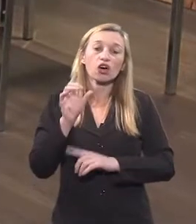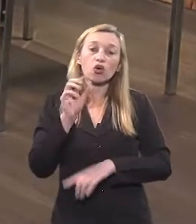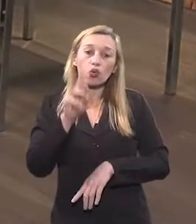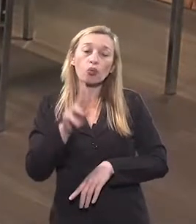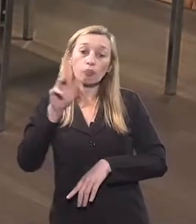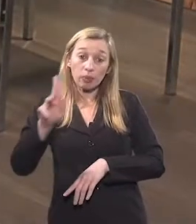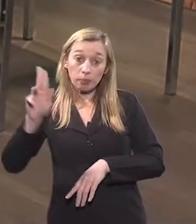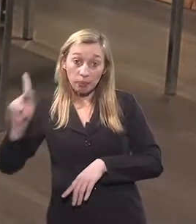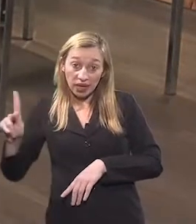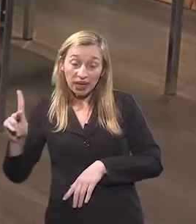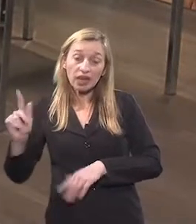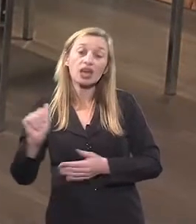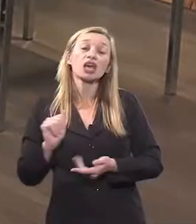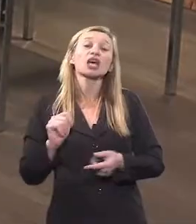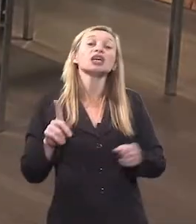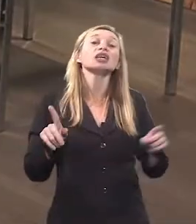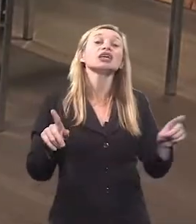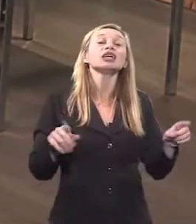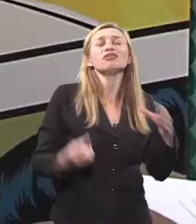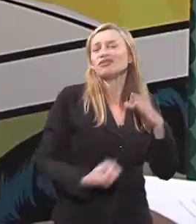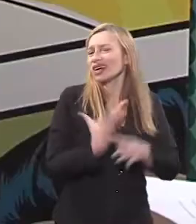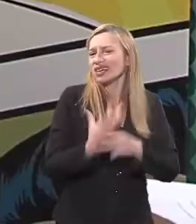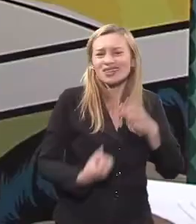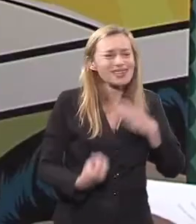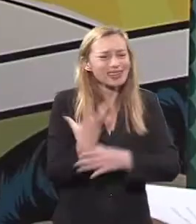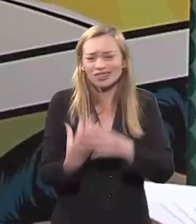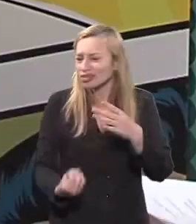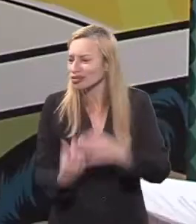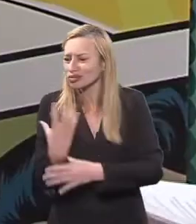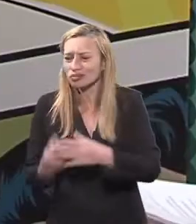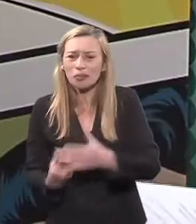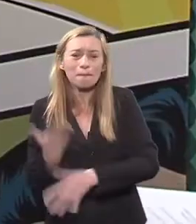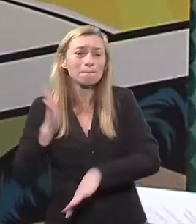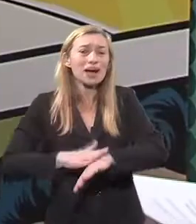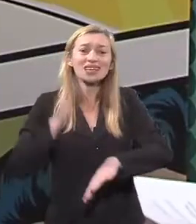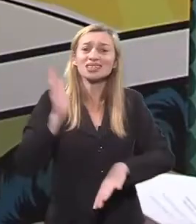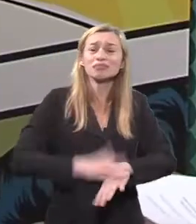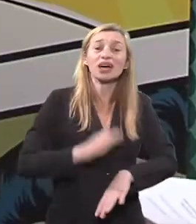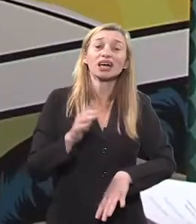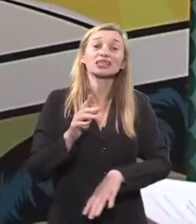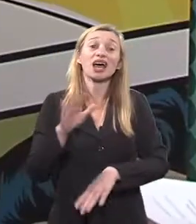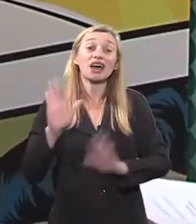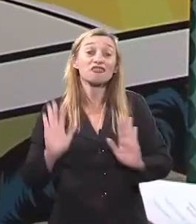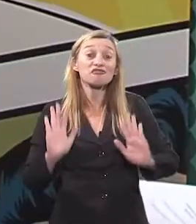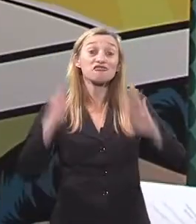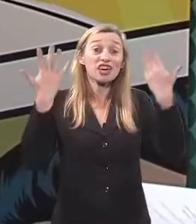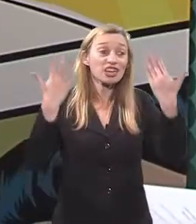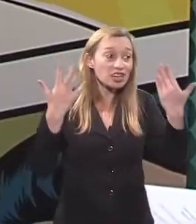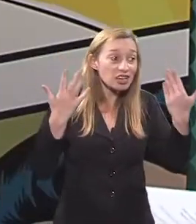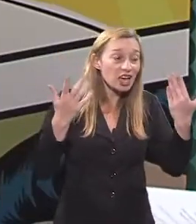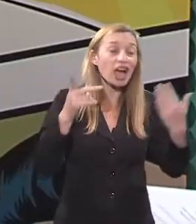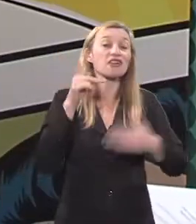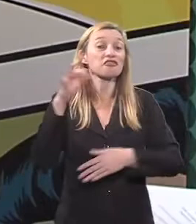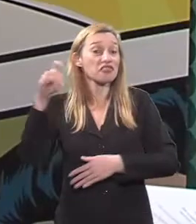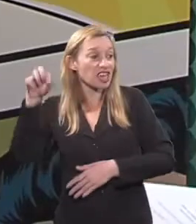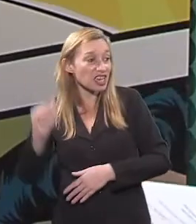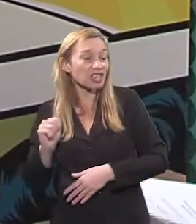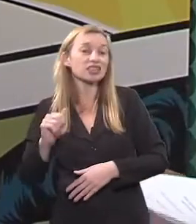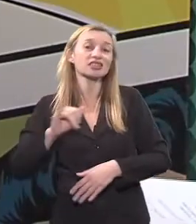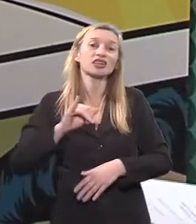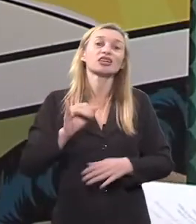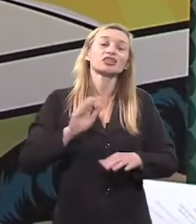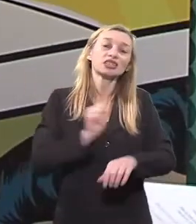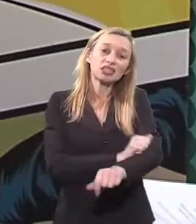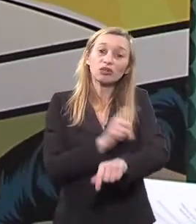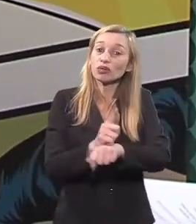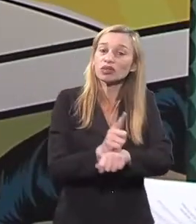das UPPs, né? E vão surgindo, cada vez vai ter agora a Feira Literária